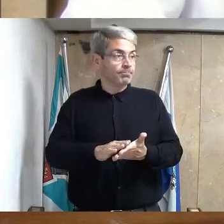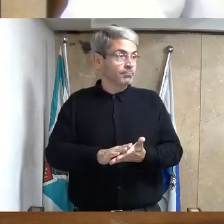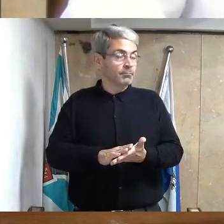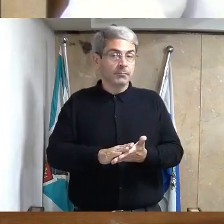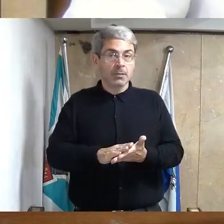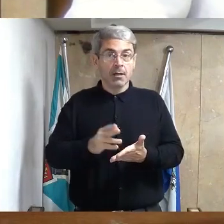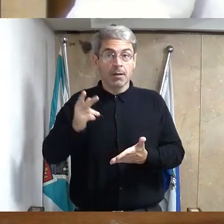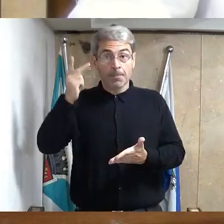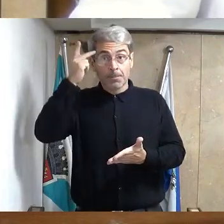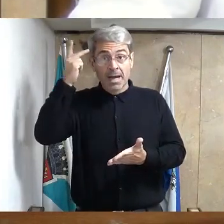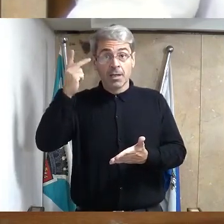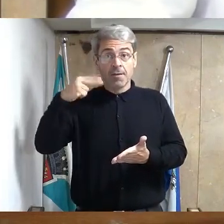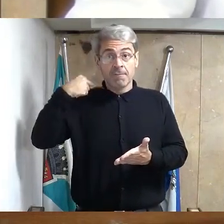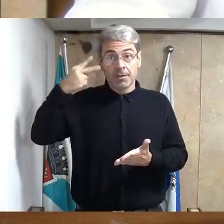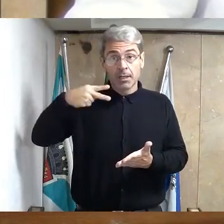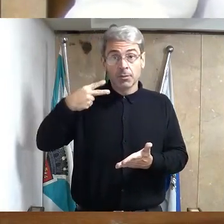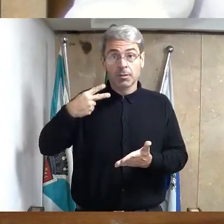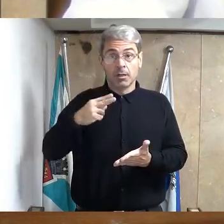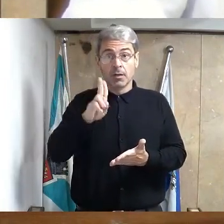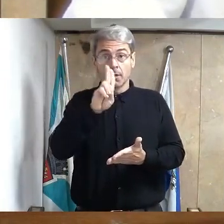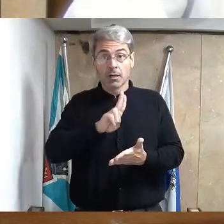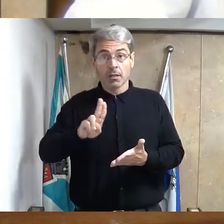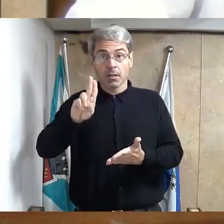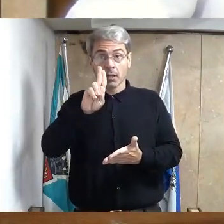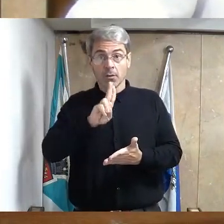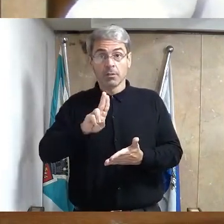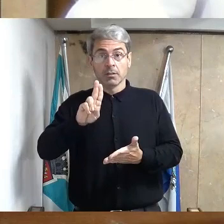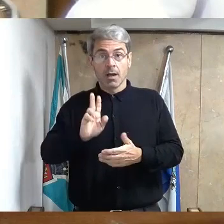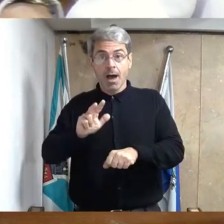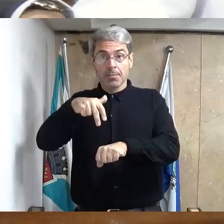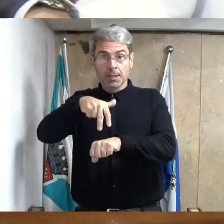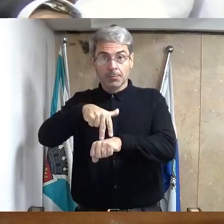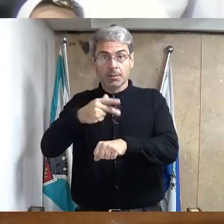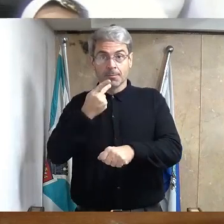para os vereadores que quiserem fazer uso da palavra.